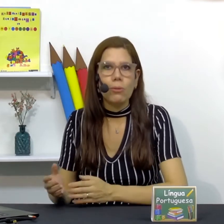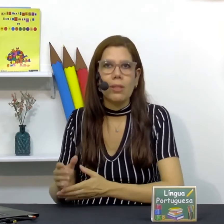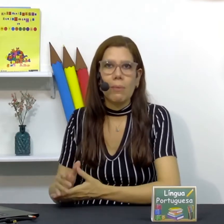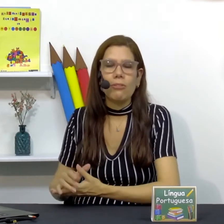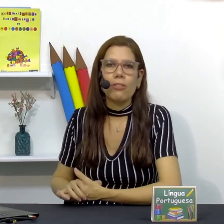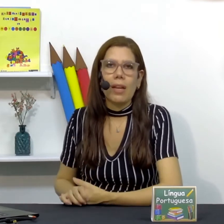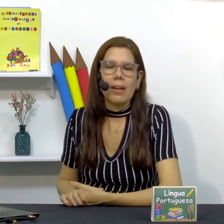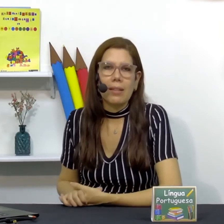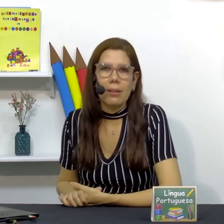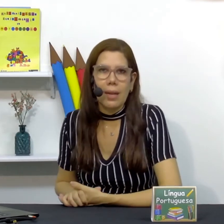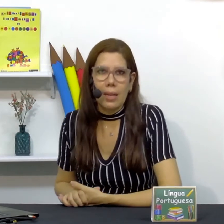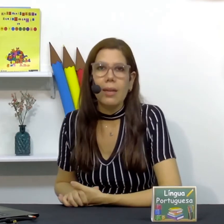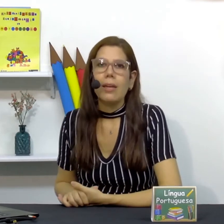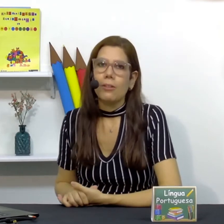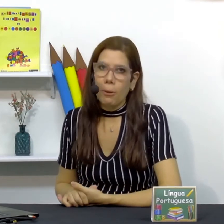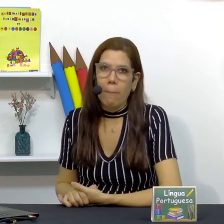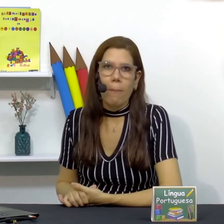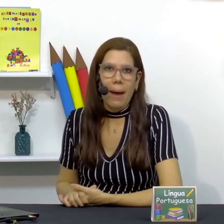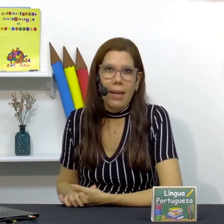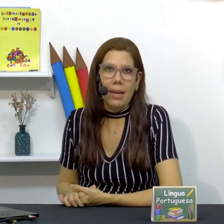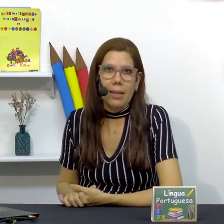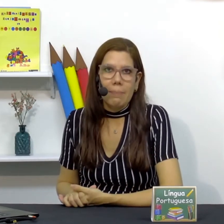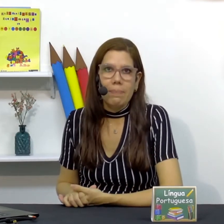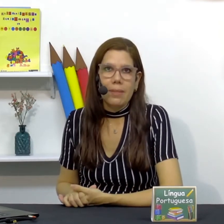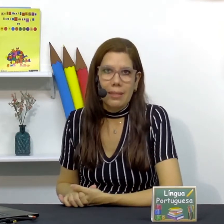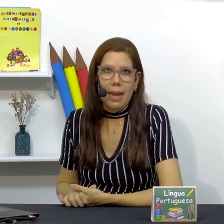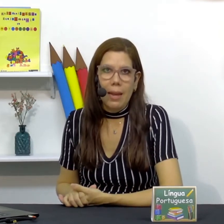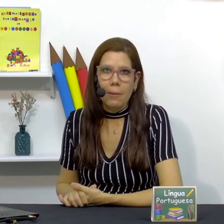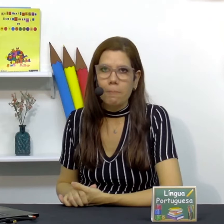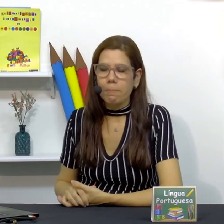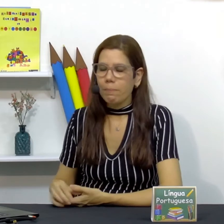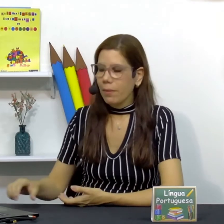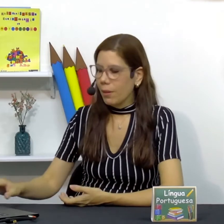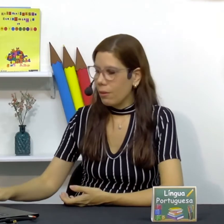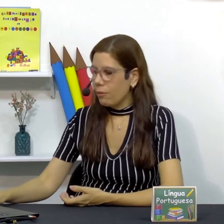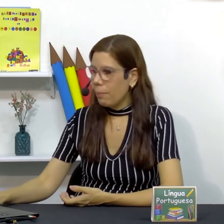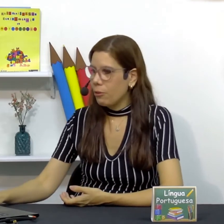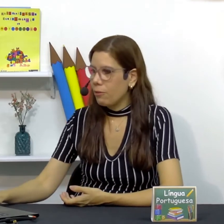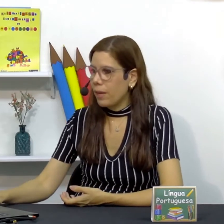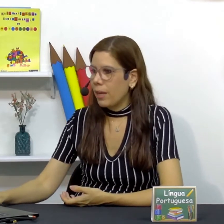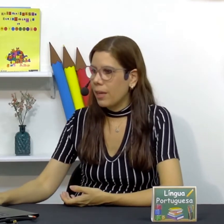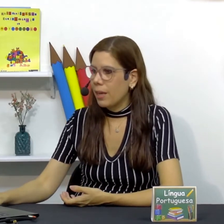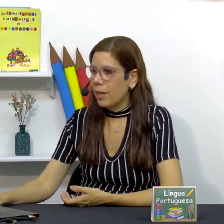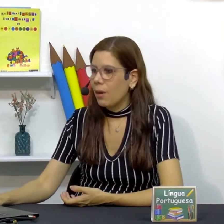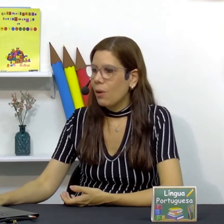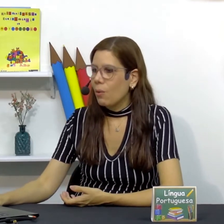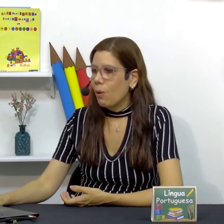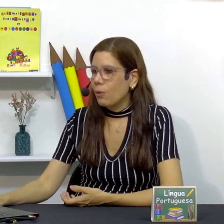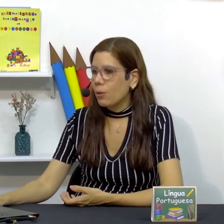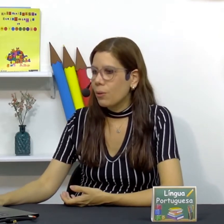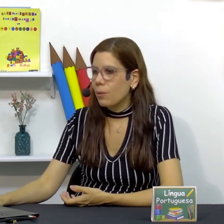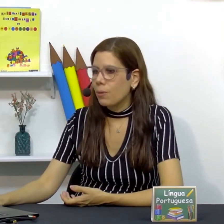um produto, então a gente está tratando aí de propaganda, tá certo? Vamos ver aqui